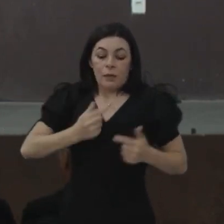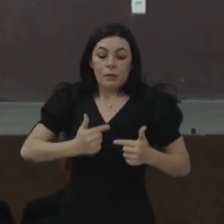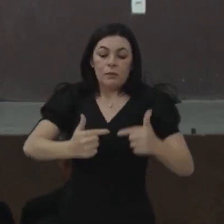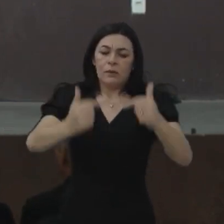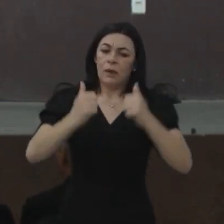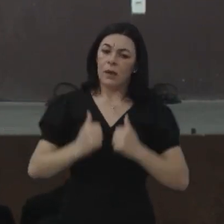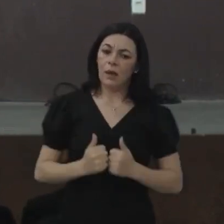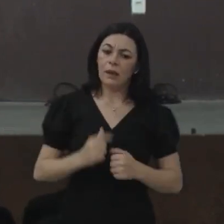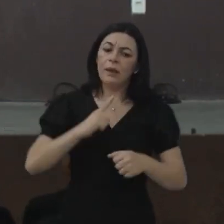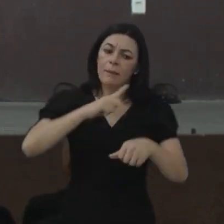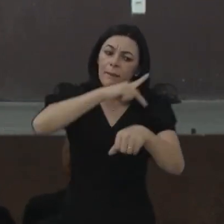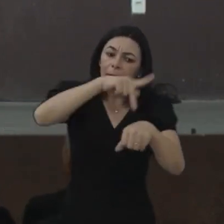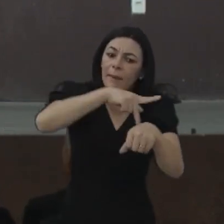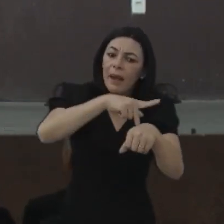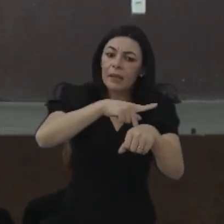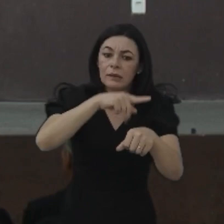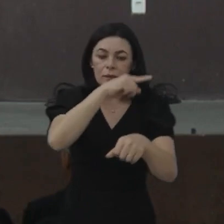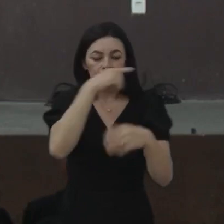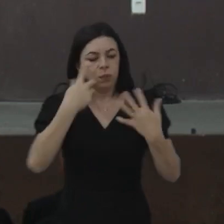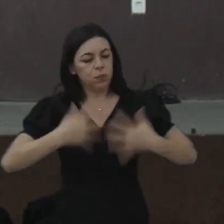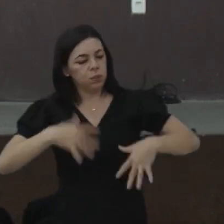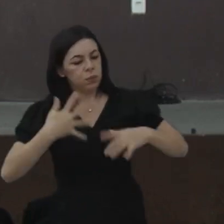Esses países perseguidos lá